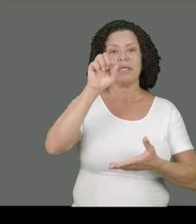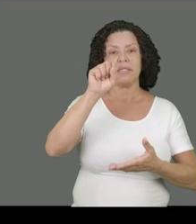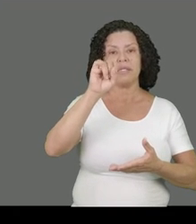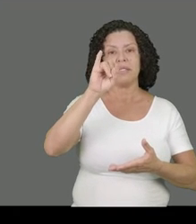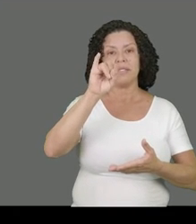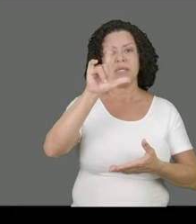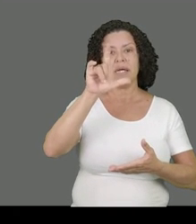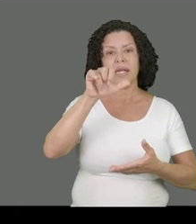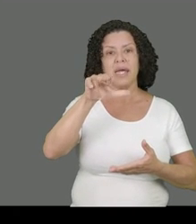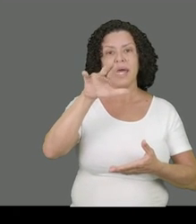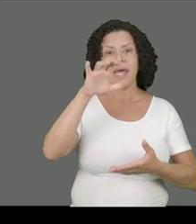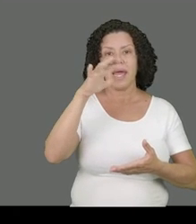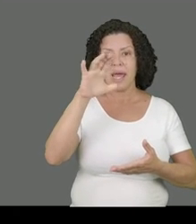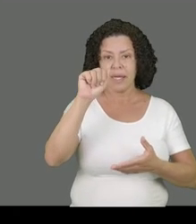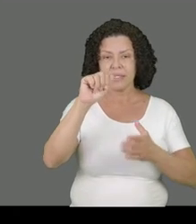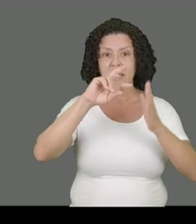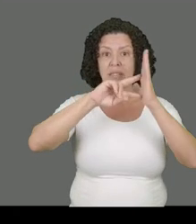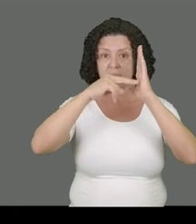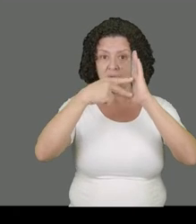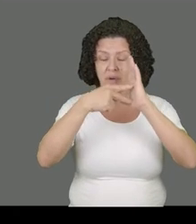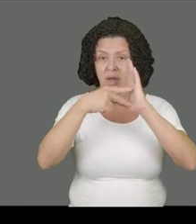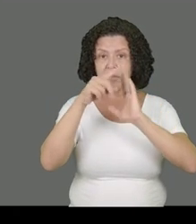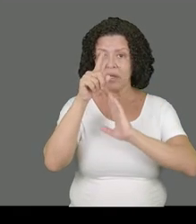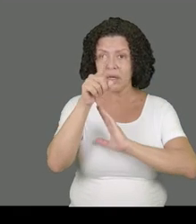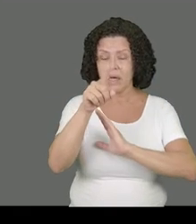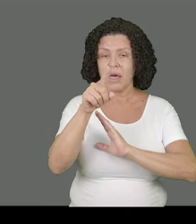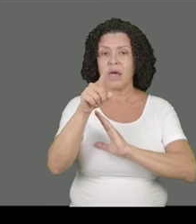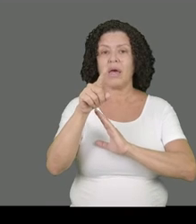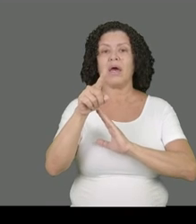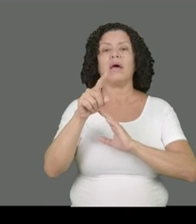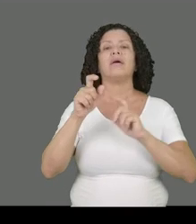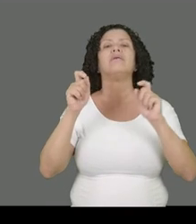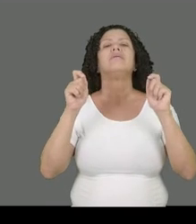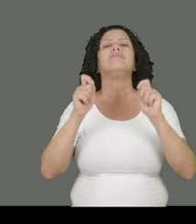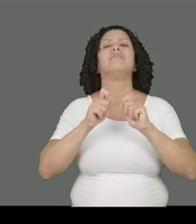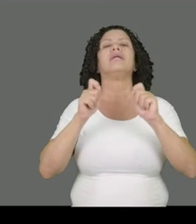está aqui no nosso texto, o significado dela,